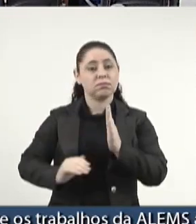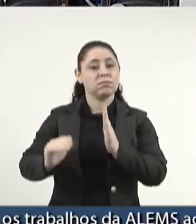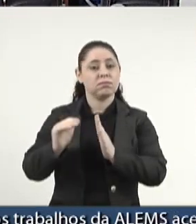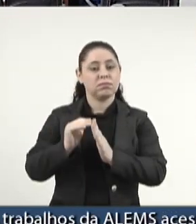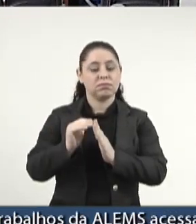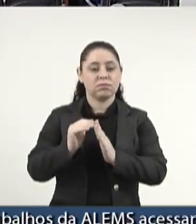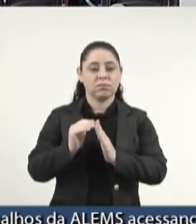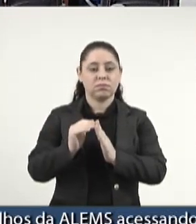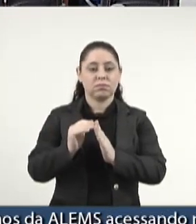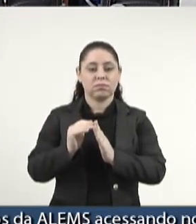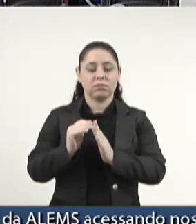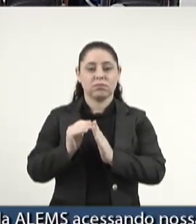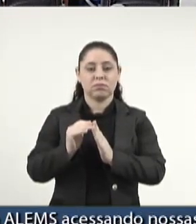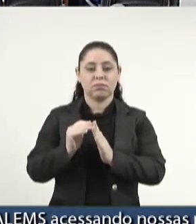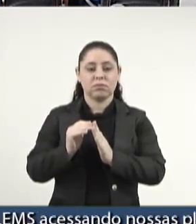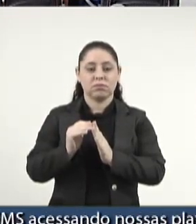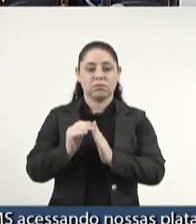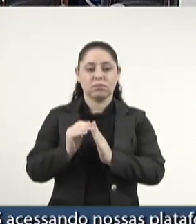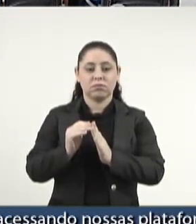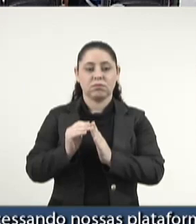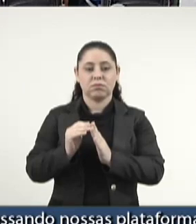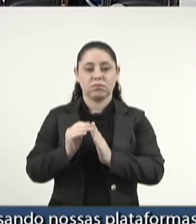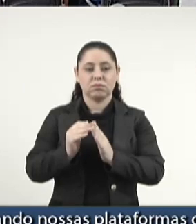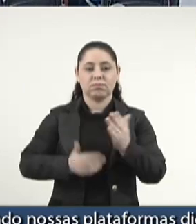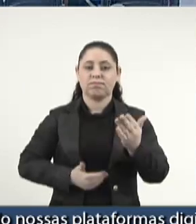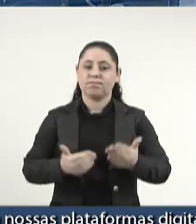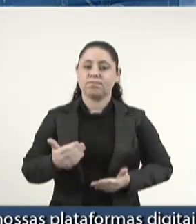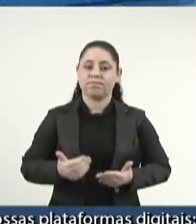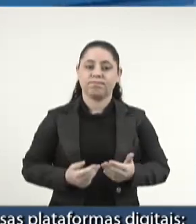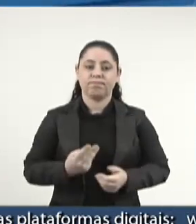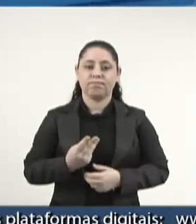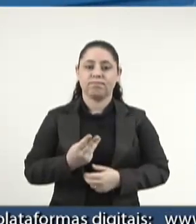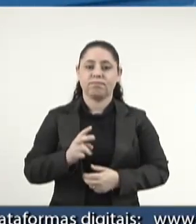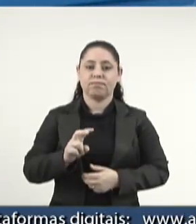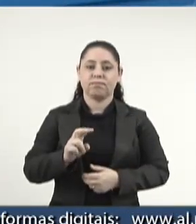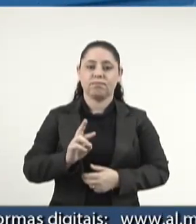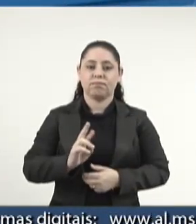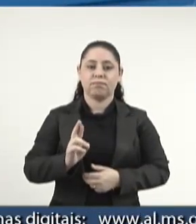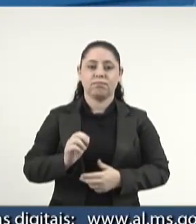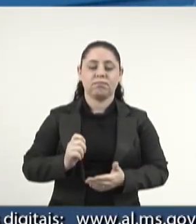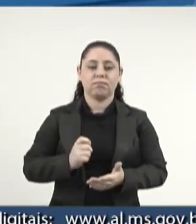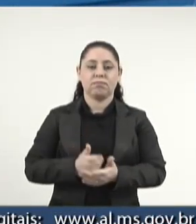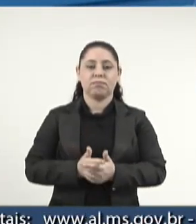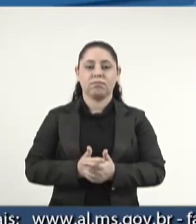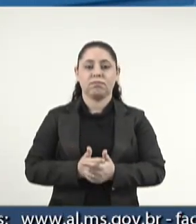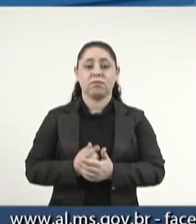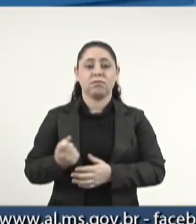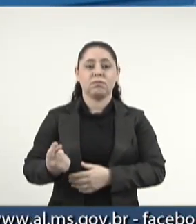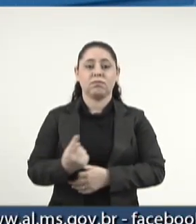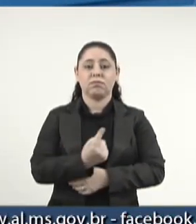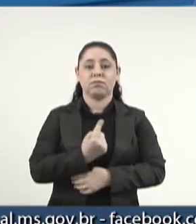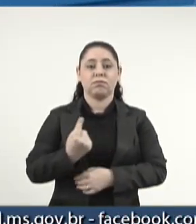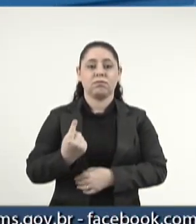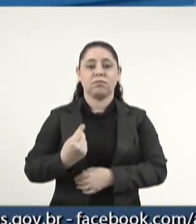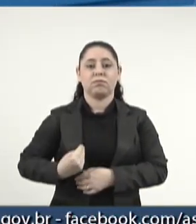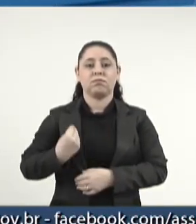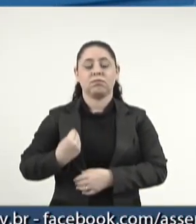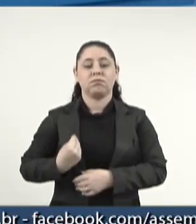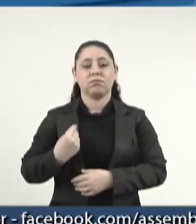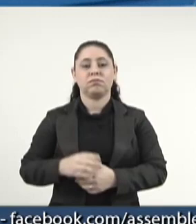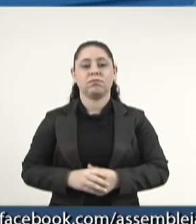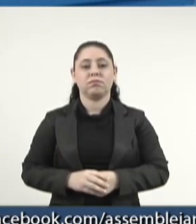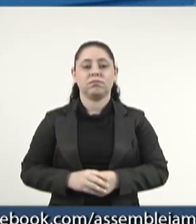aumento considerável para o servidor, porque o servidor vai pagar por membro da